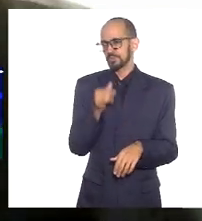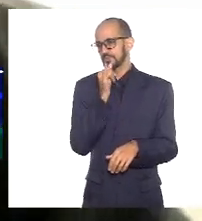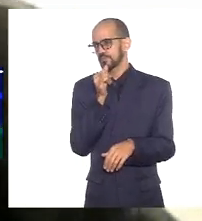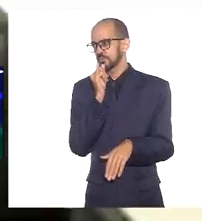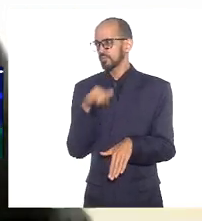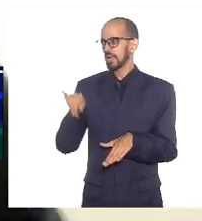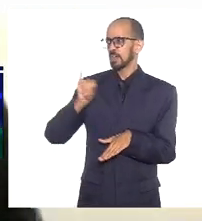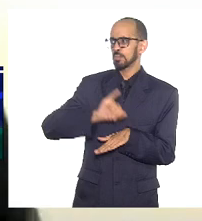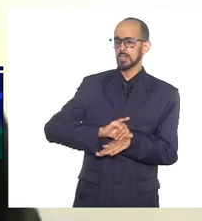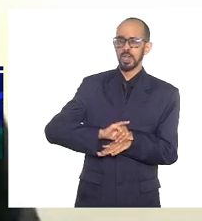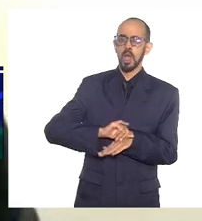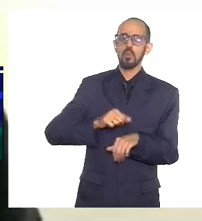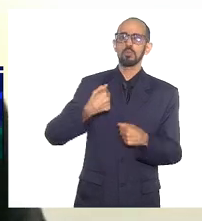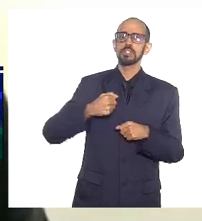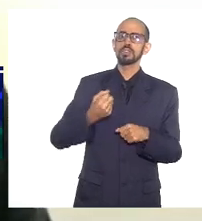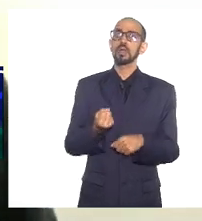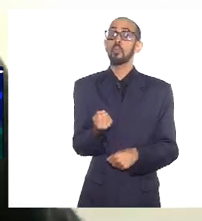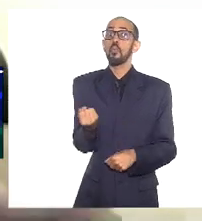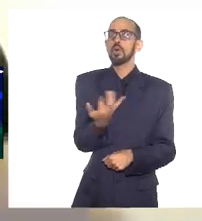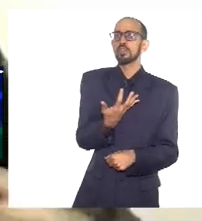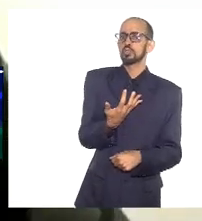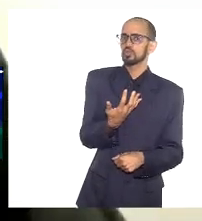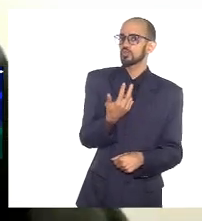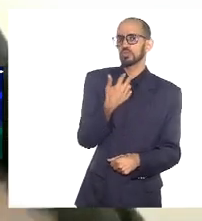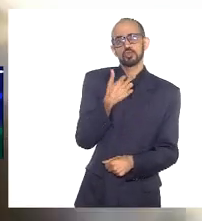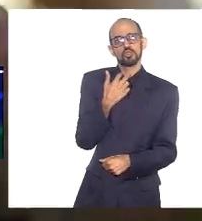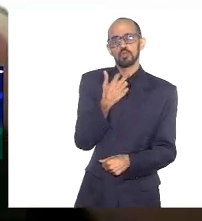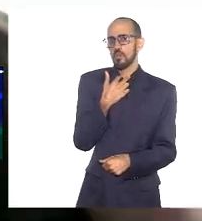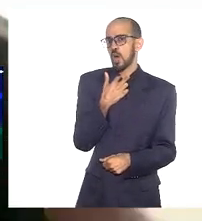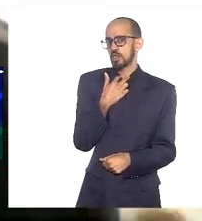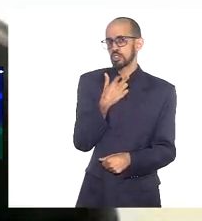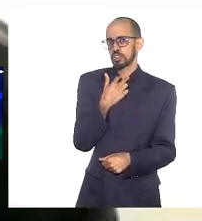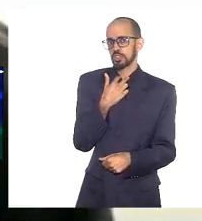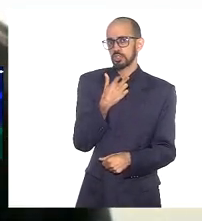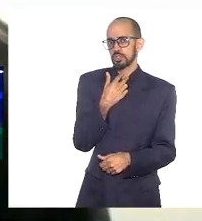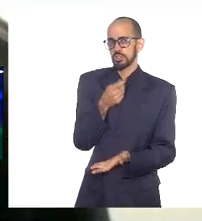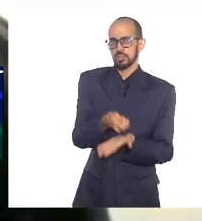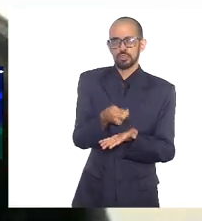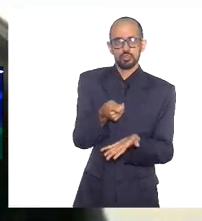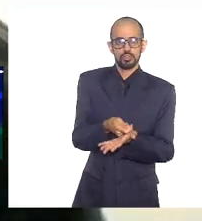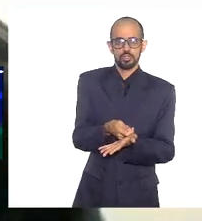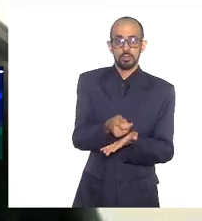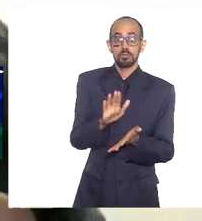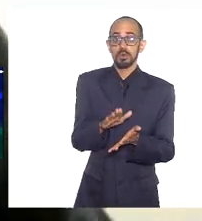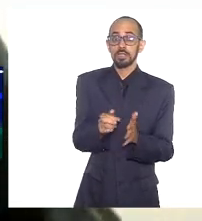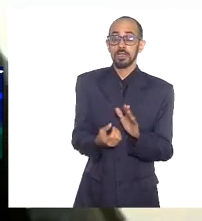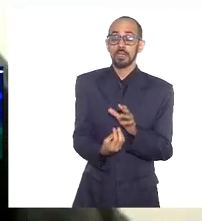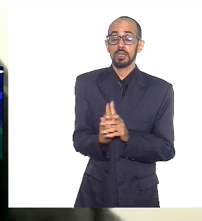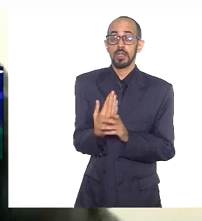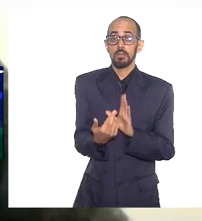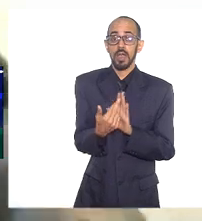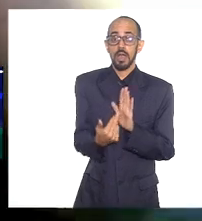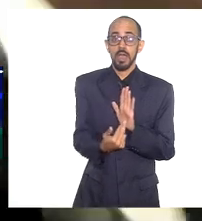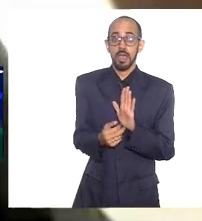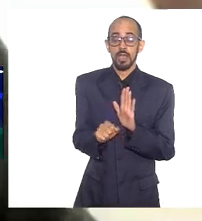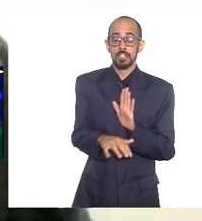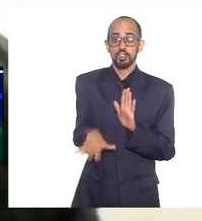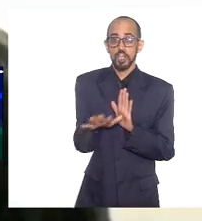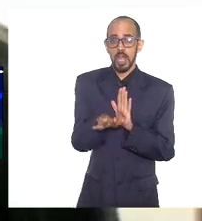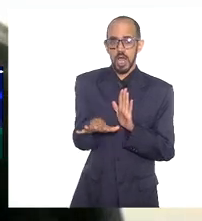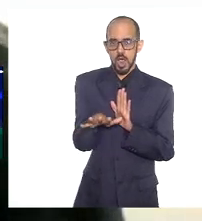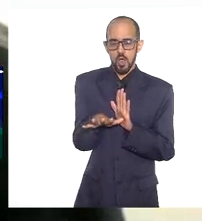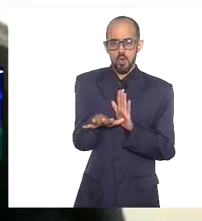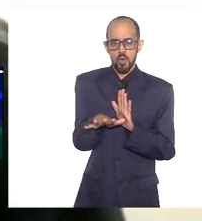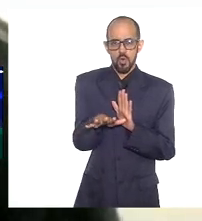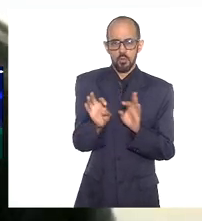efetivo... Isso eu acho que não. Mas estabelecer uma norma geral que concerne a todos os